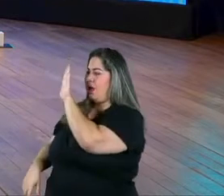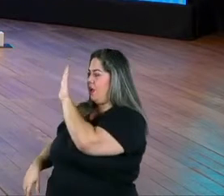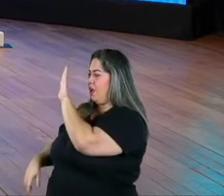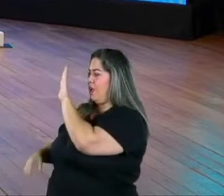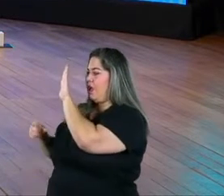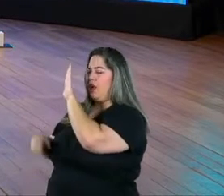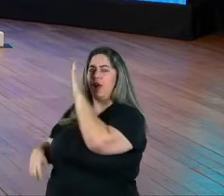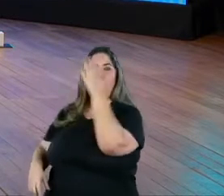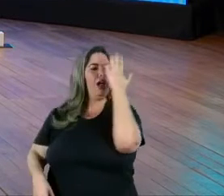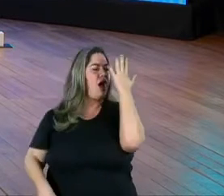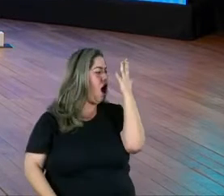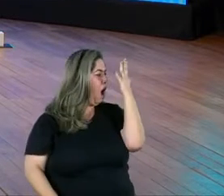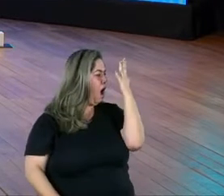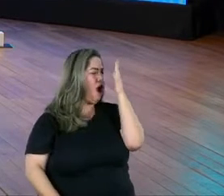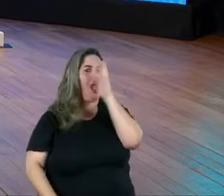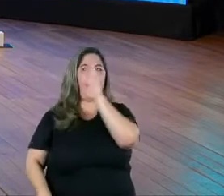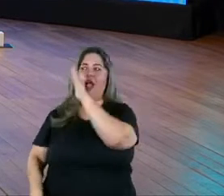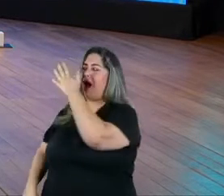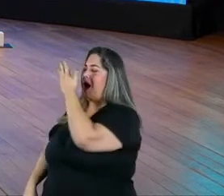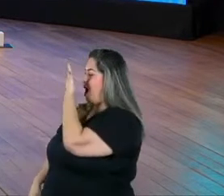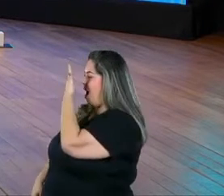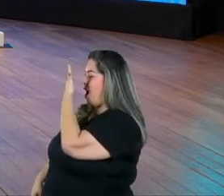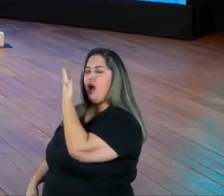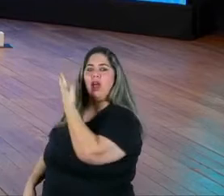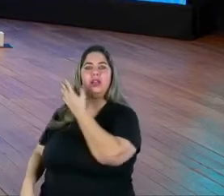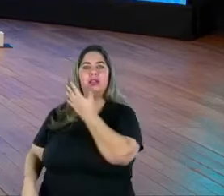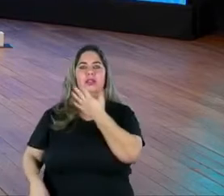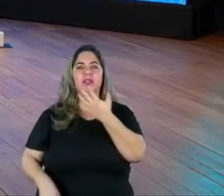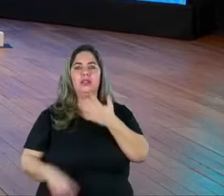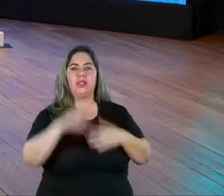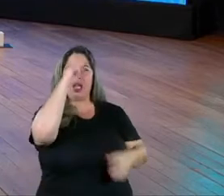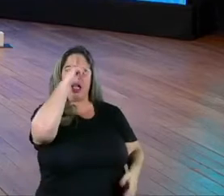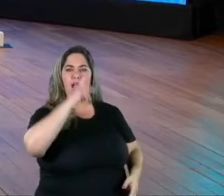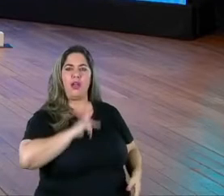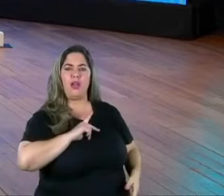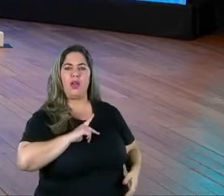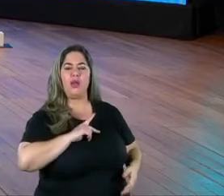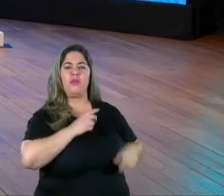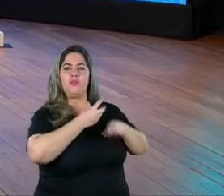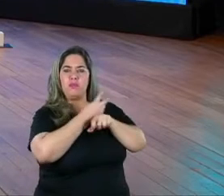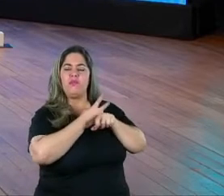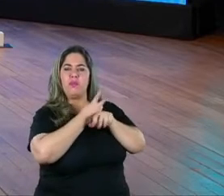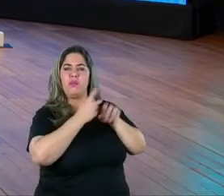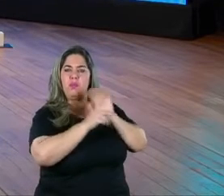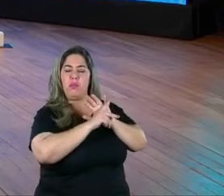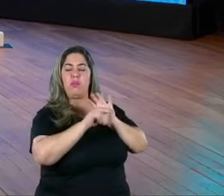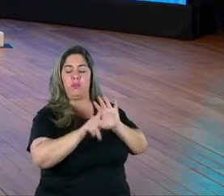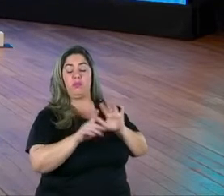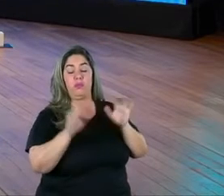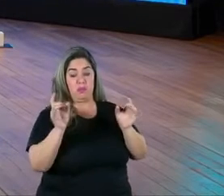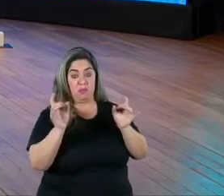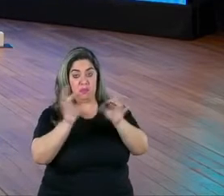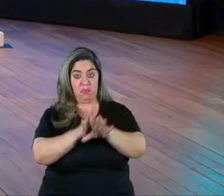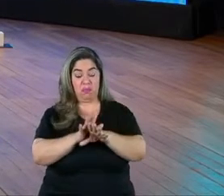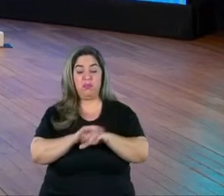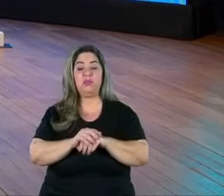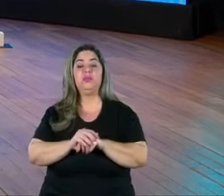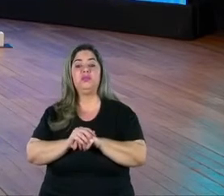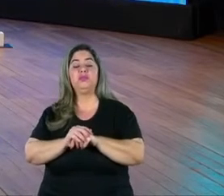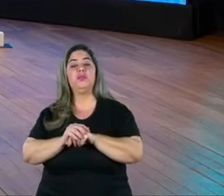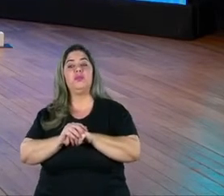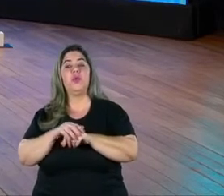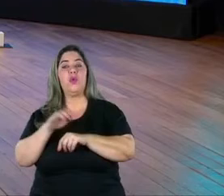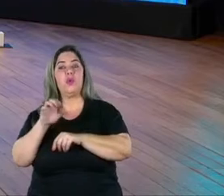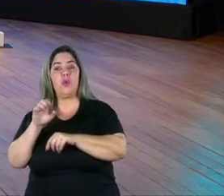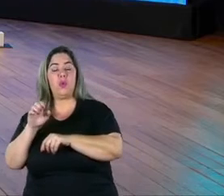deparamos nesses livros com a fragilidade do ego e a incessante busca de si. Para terminar, o Edgar é um homem